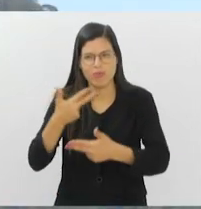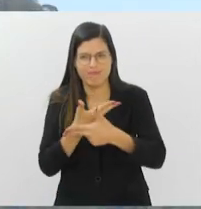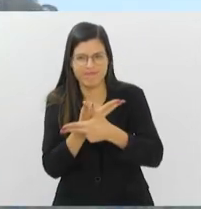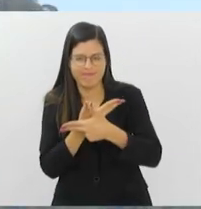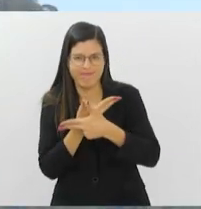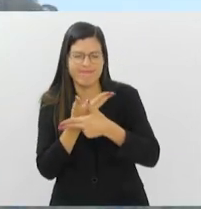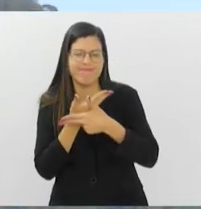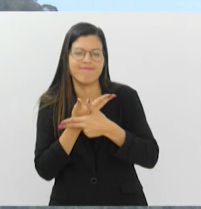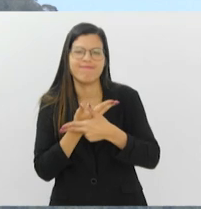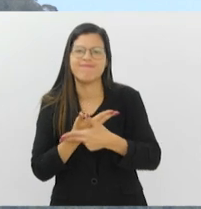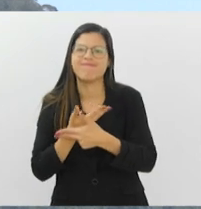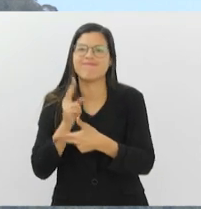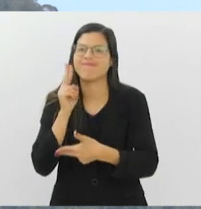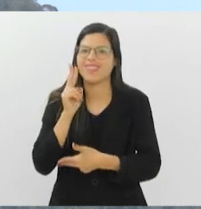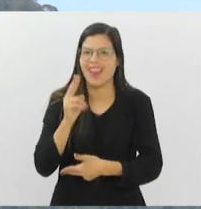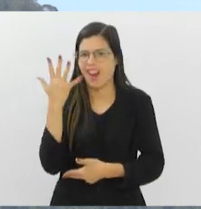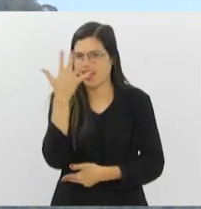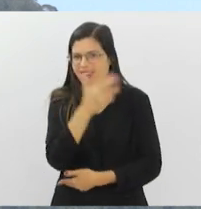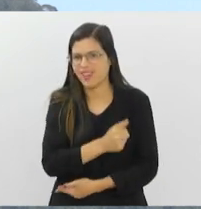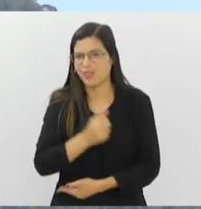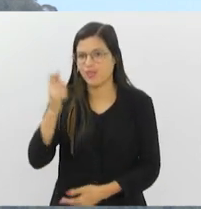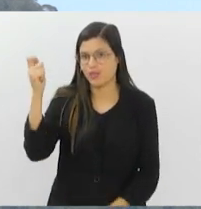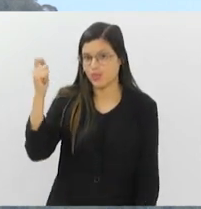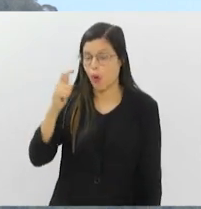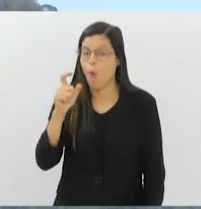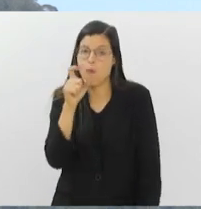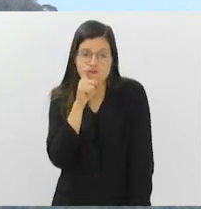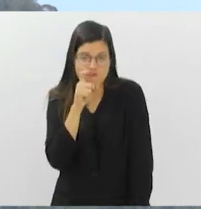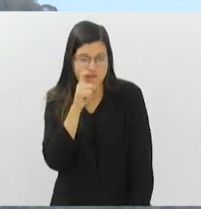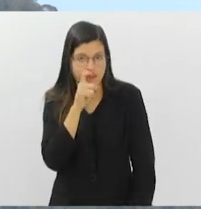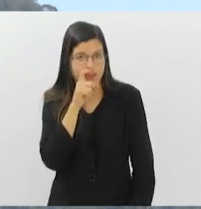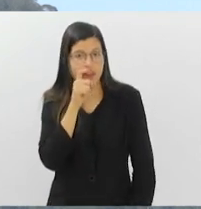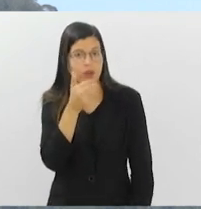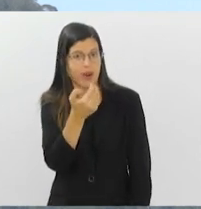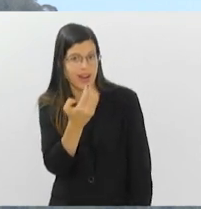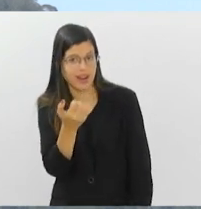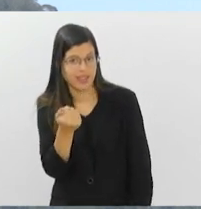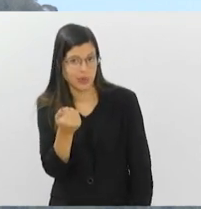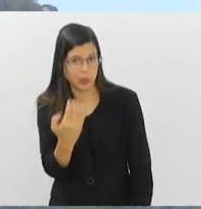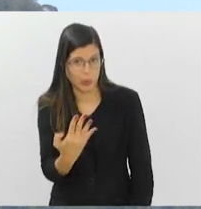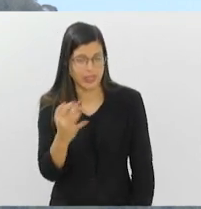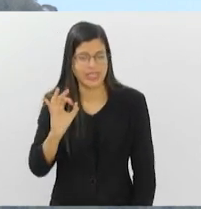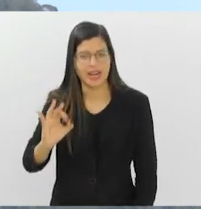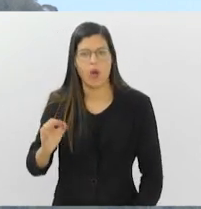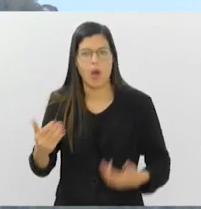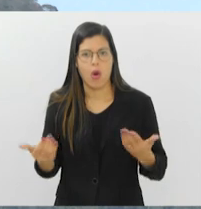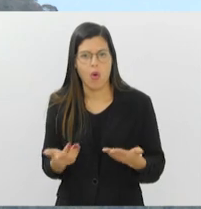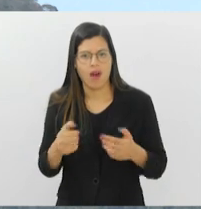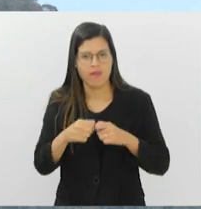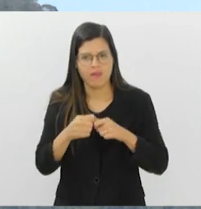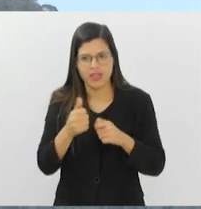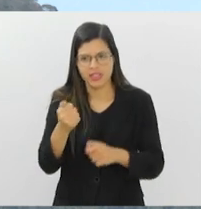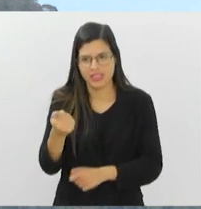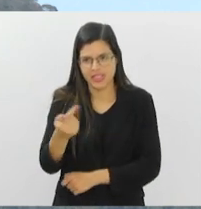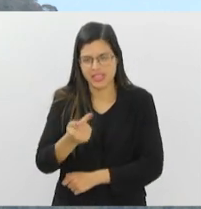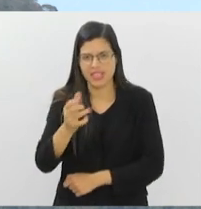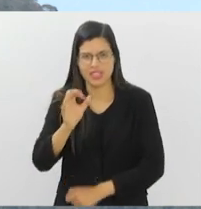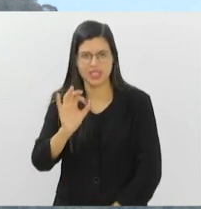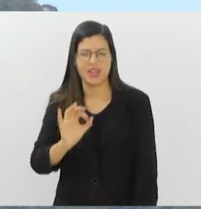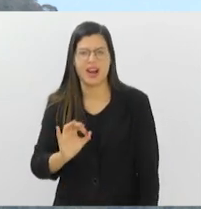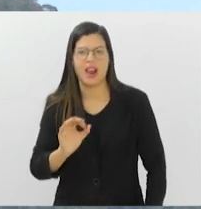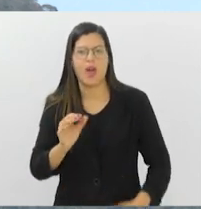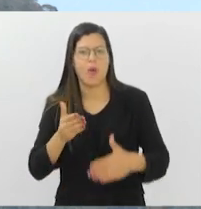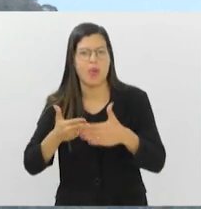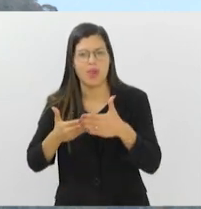lindo de uma manhã de sol mas com muito frio já amanheceu com 14º nesse momento faz 17º a